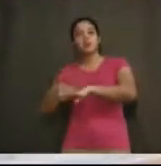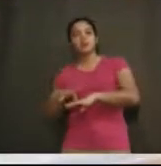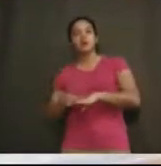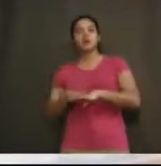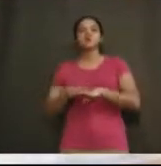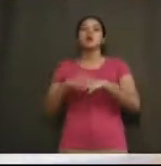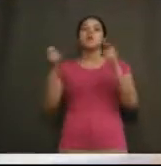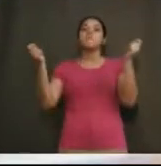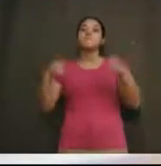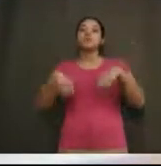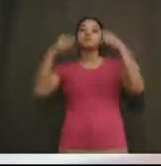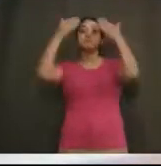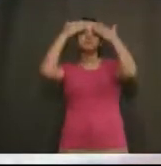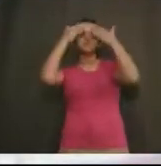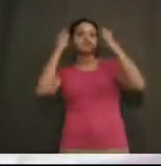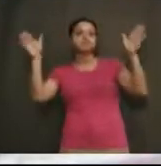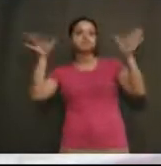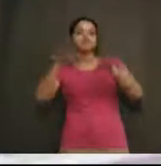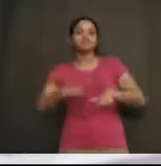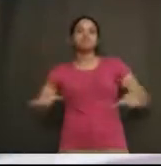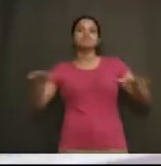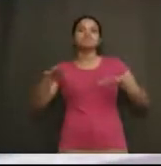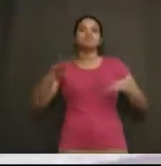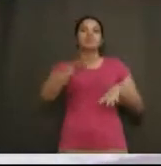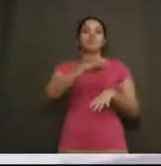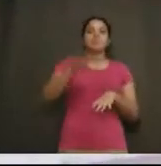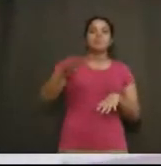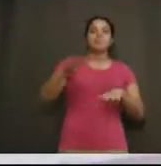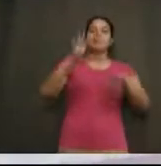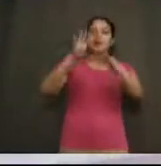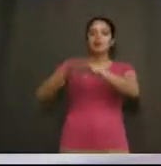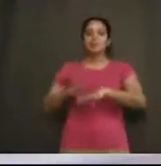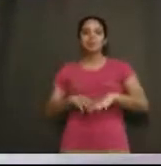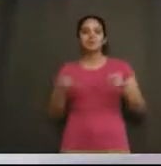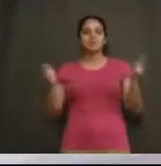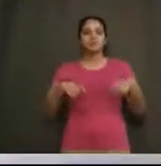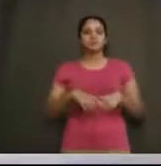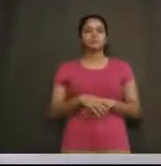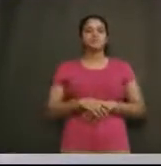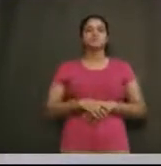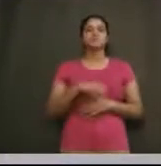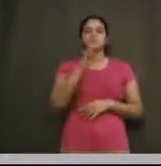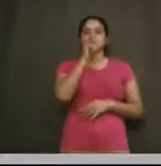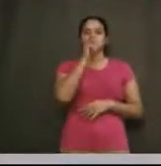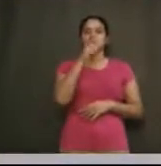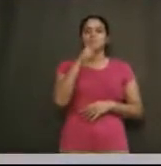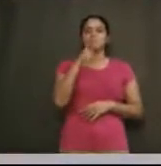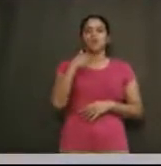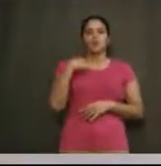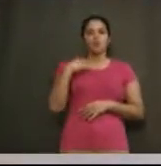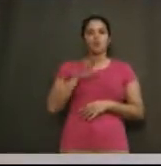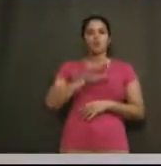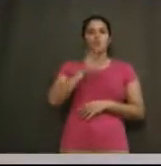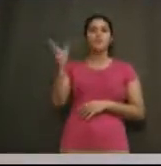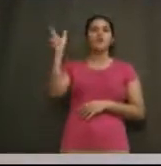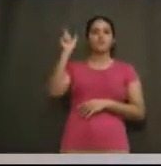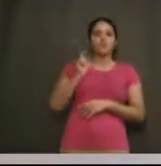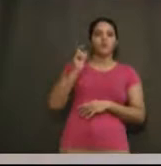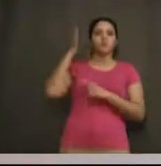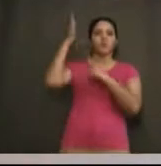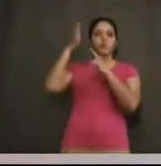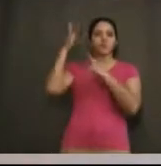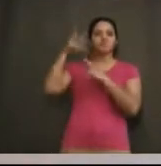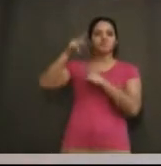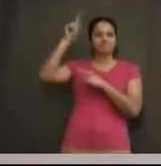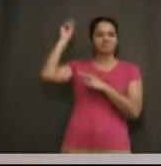ampla do que a matemática é. Muitos anos atrás, eu dei uma palestra numa